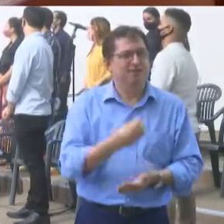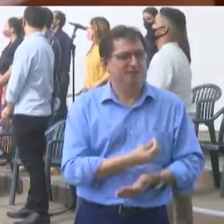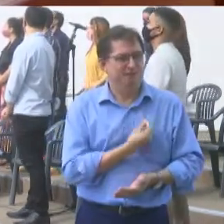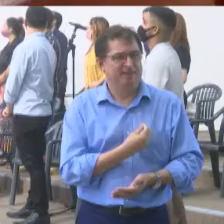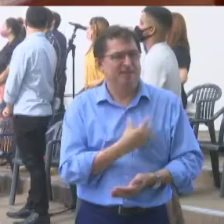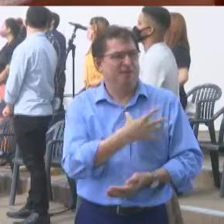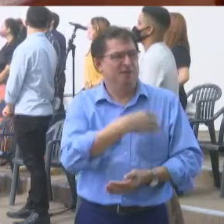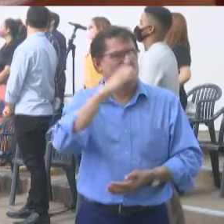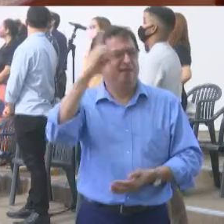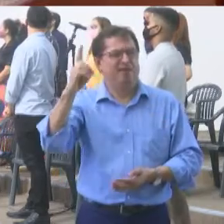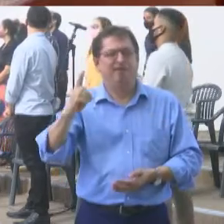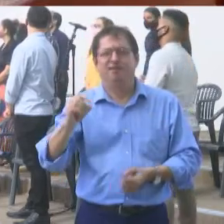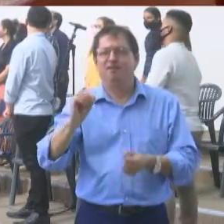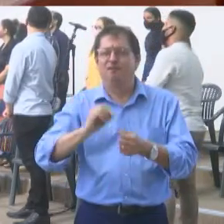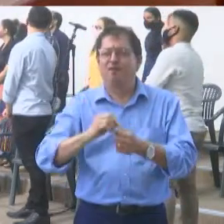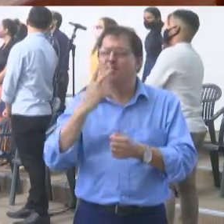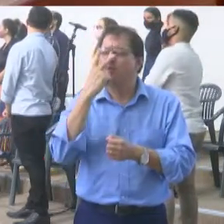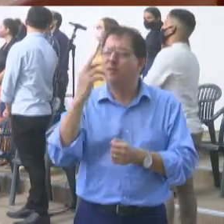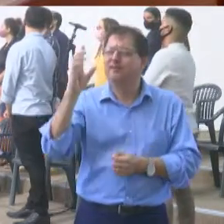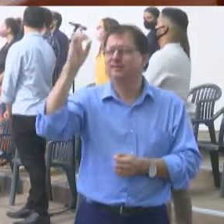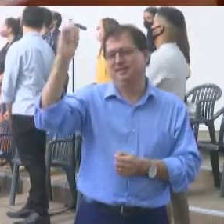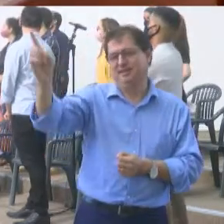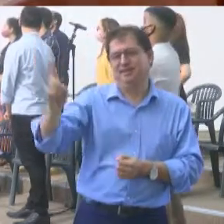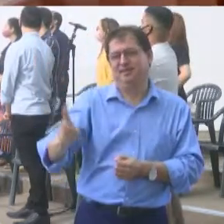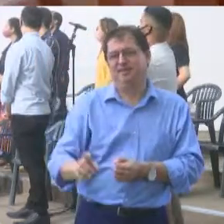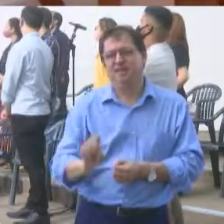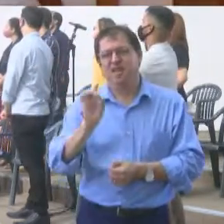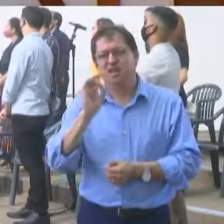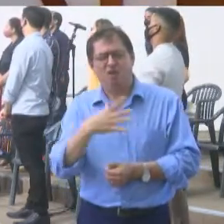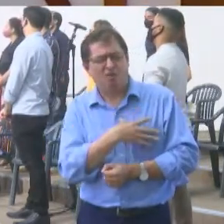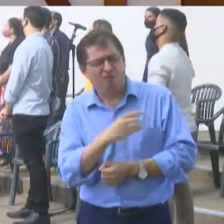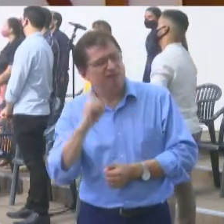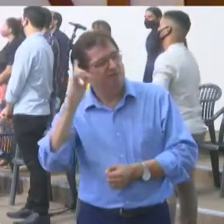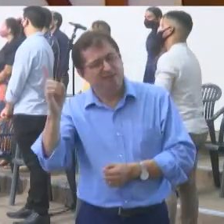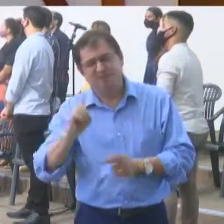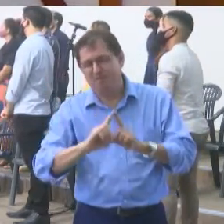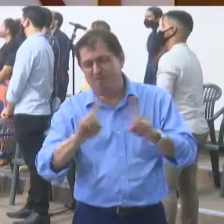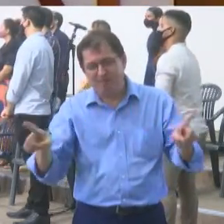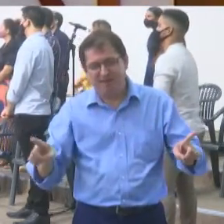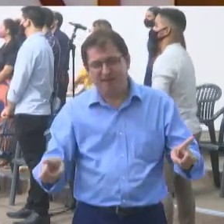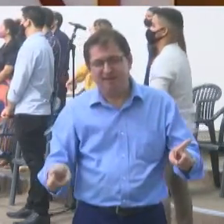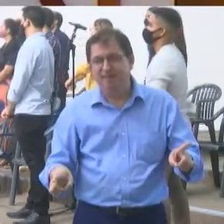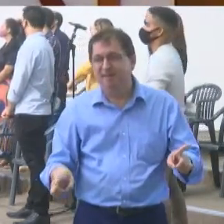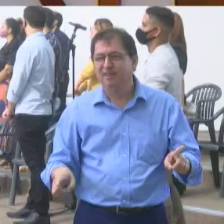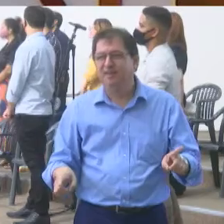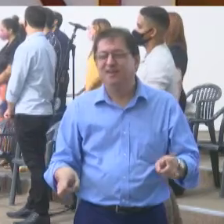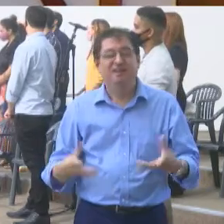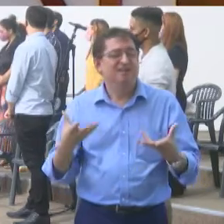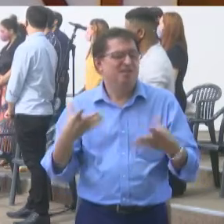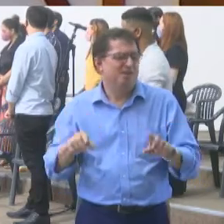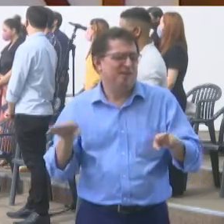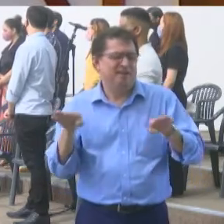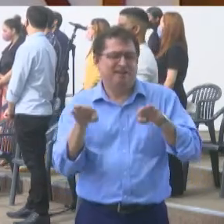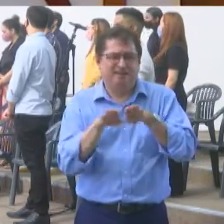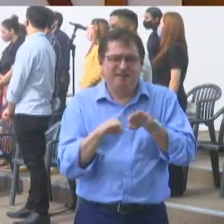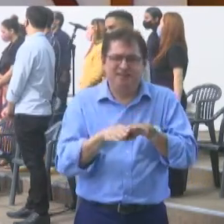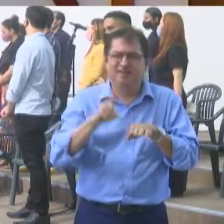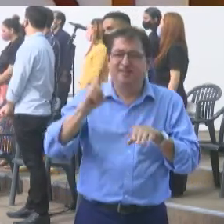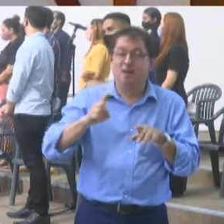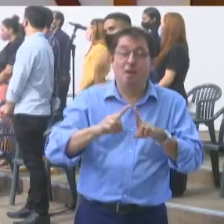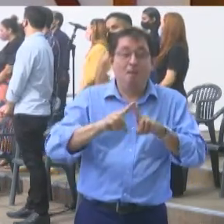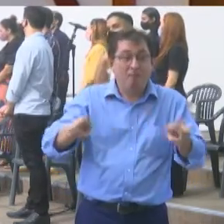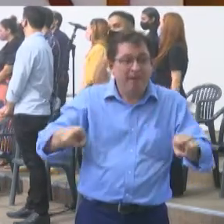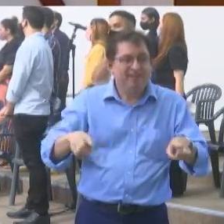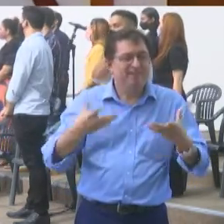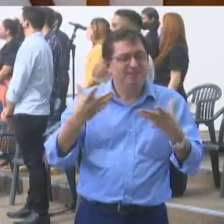criado em imagem e semelhança de Deus. A Bíblia diz que não apenas sendo Filho de Deus, mas ele não teve por usurpação ser igual a Deus. Ele se esvaziou e